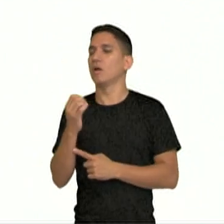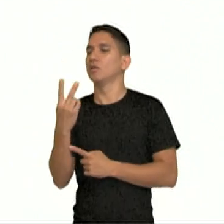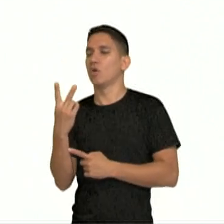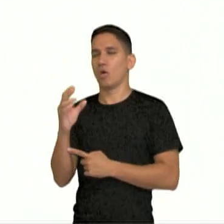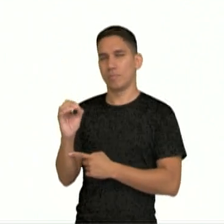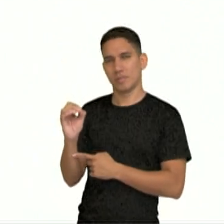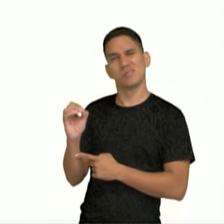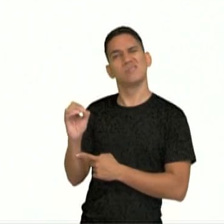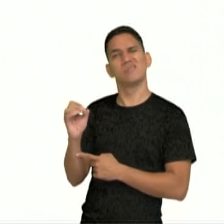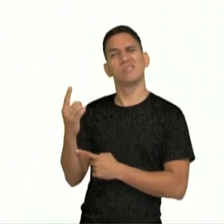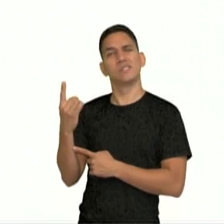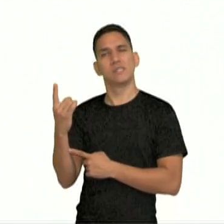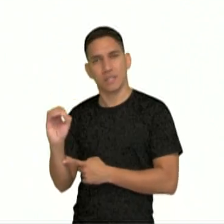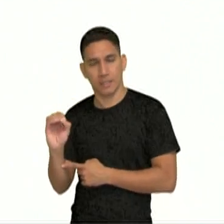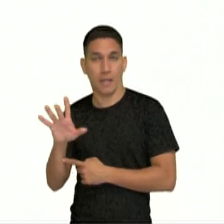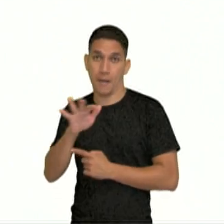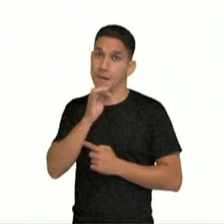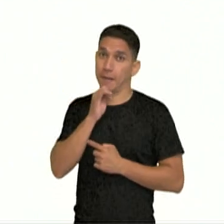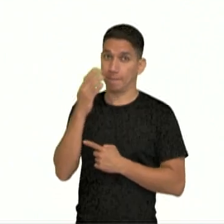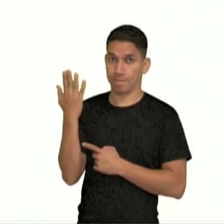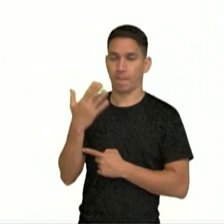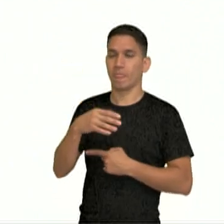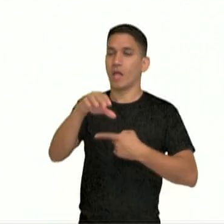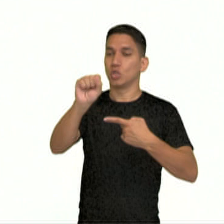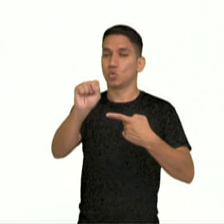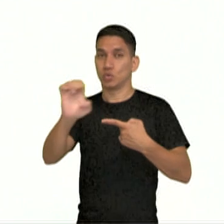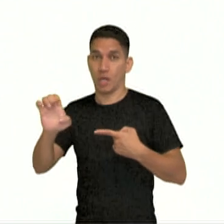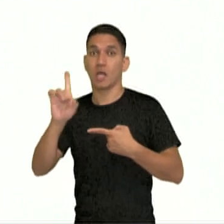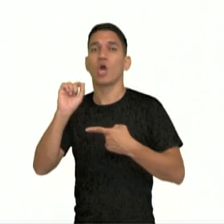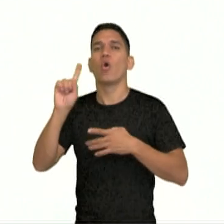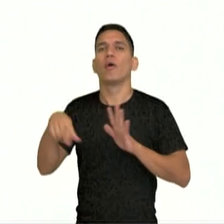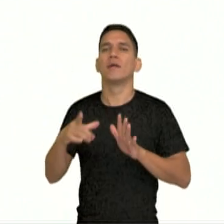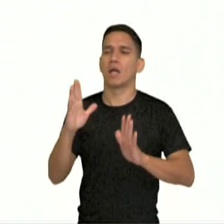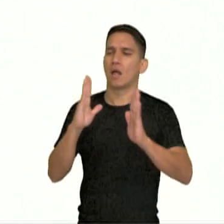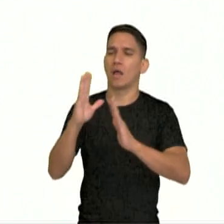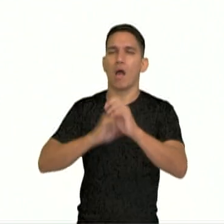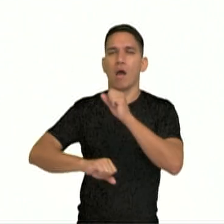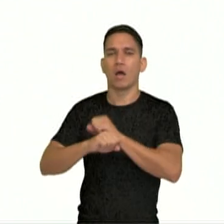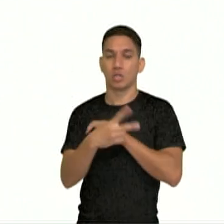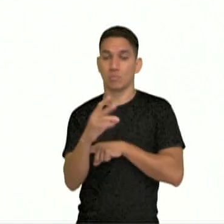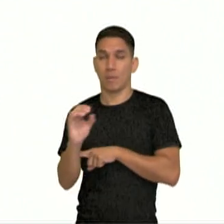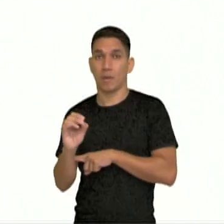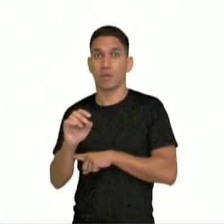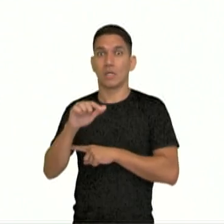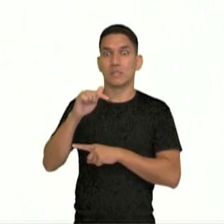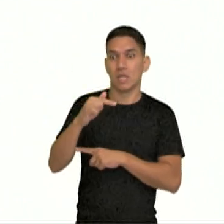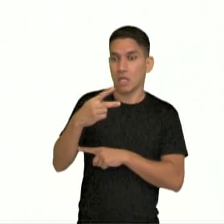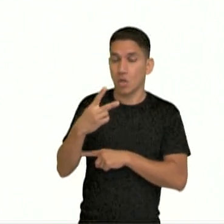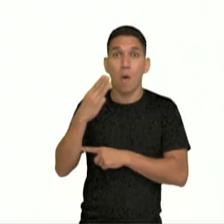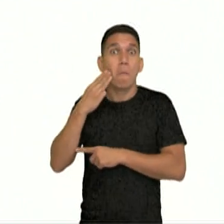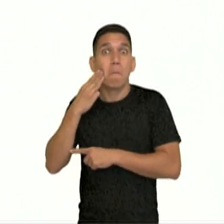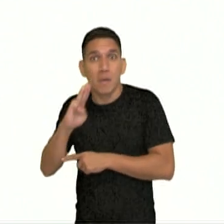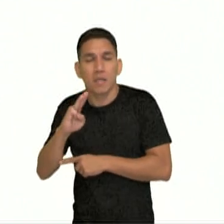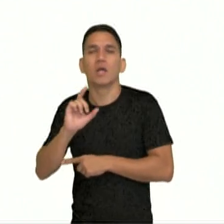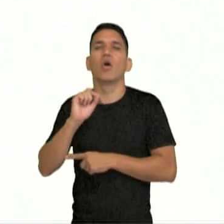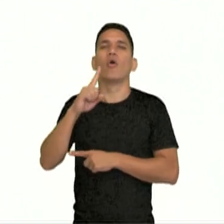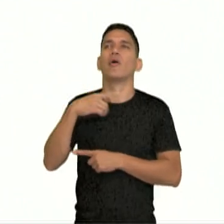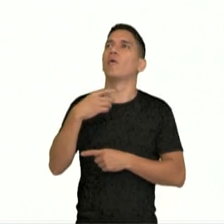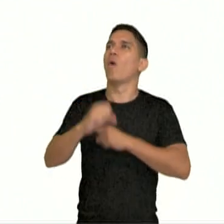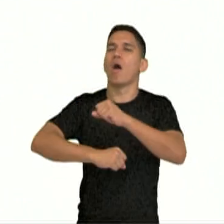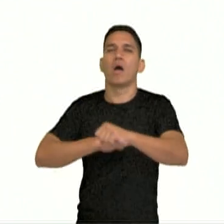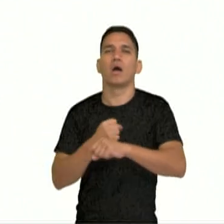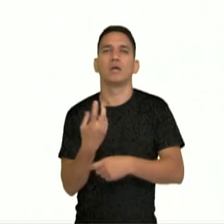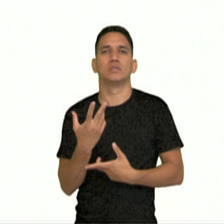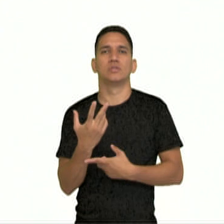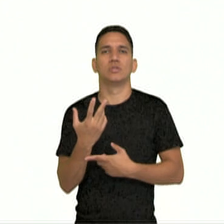certo? Então, por exemplo, no Sudeste, em 2000, ali, 72 milhões... E em 2010,